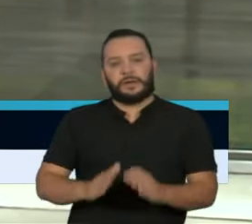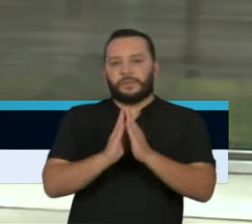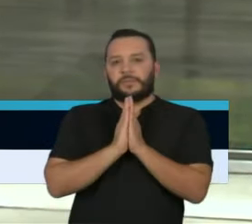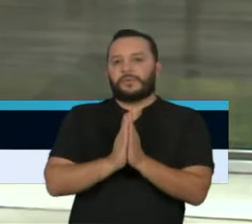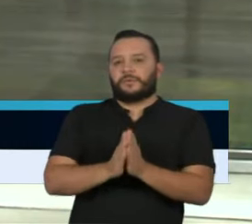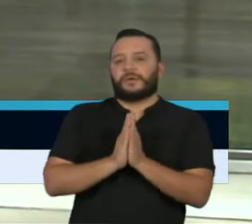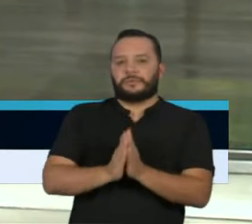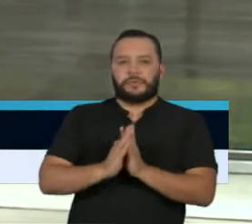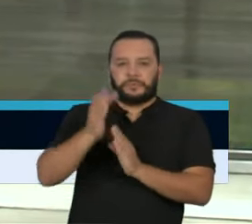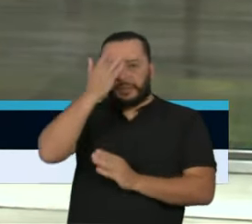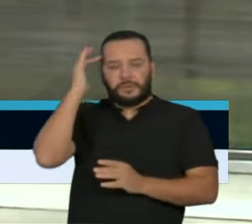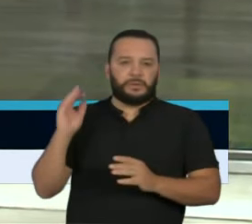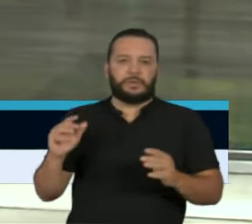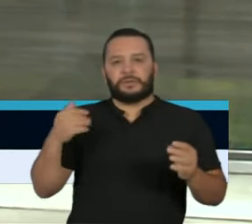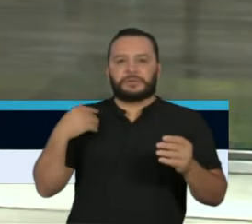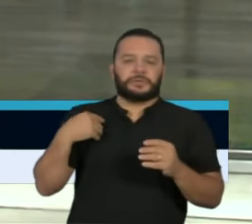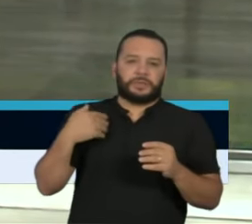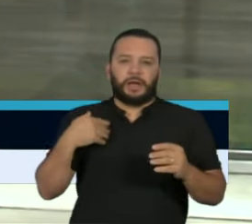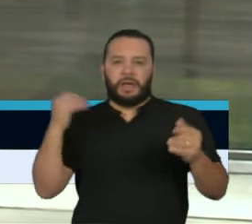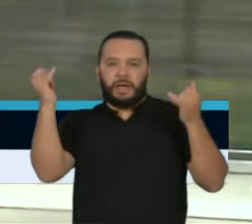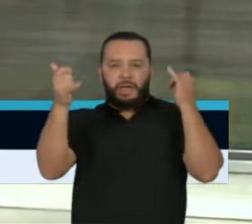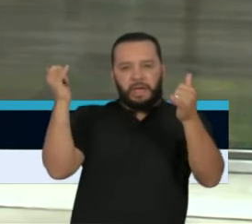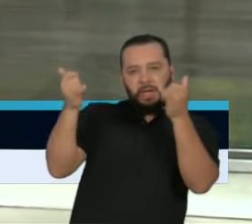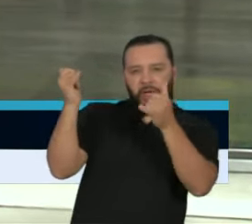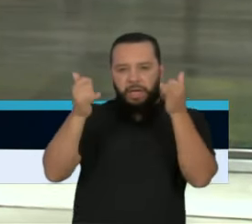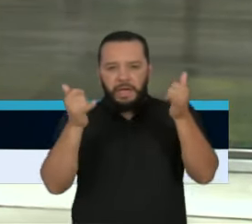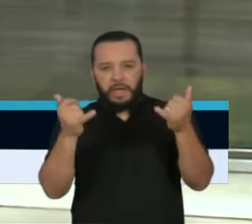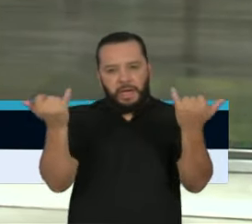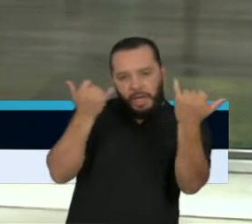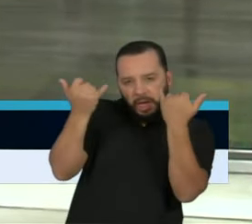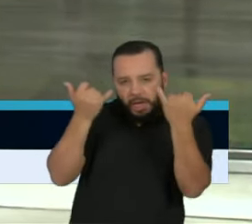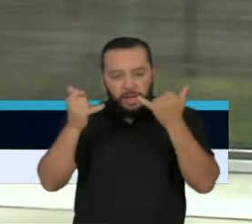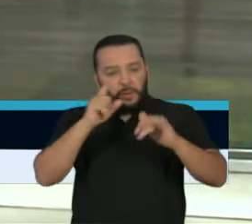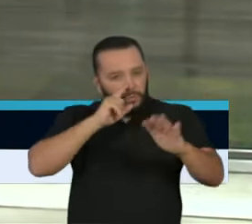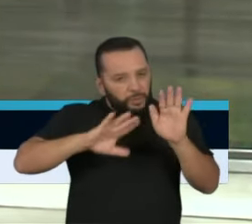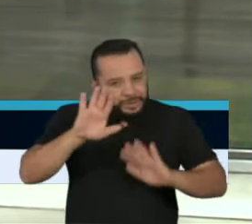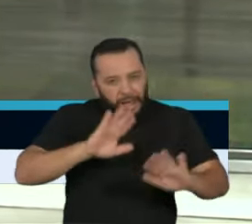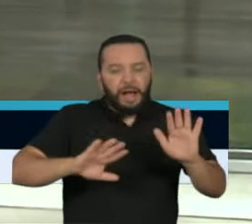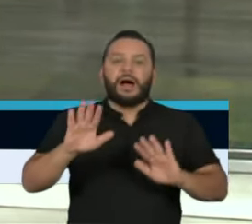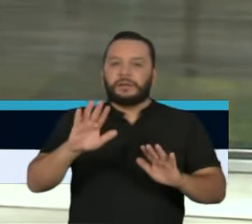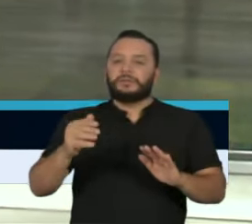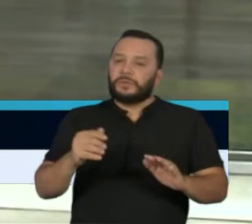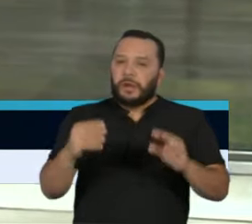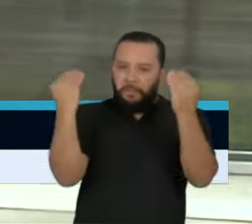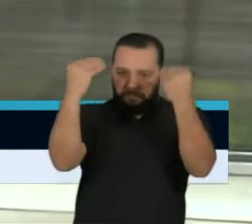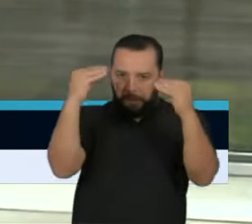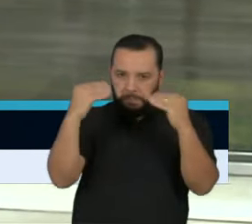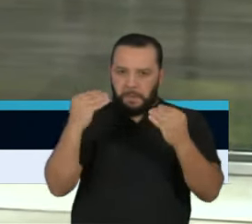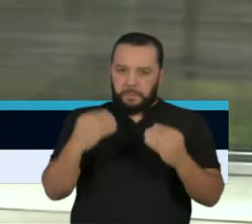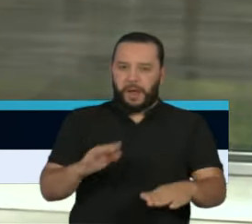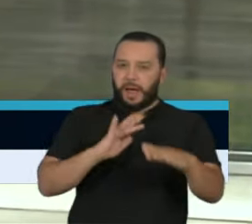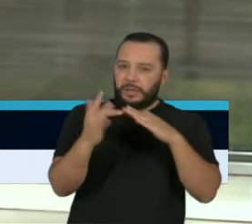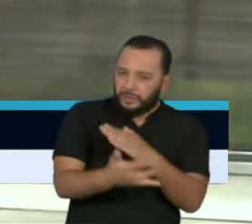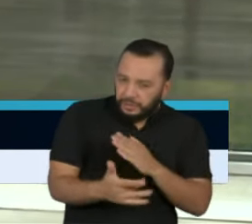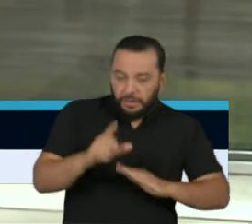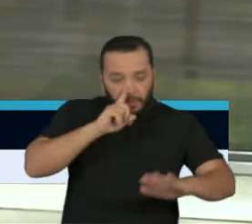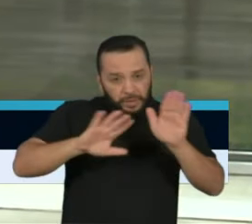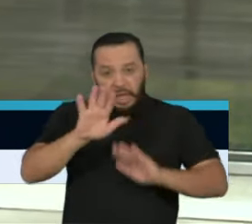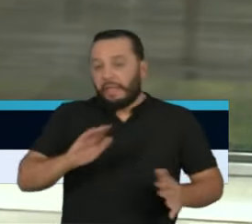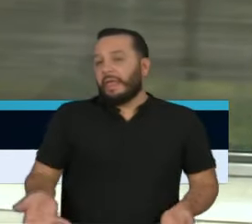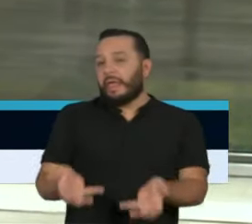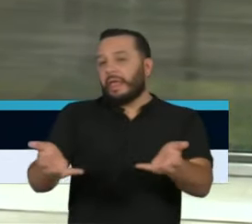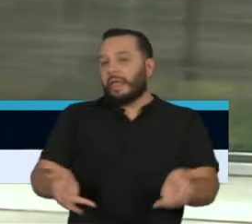atenção a qualquer outro tipo de informação, solicitação, postagem que seja feita no sentido de estimular que